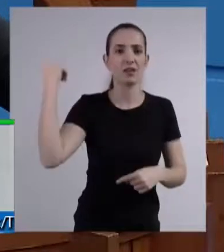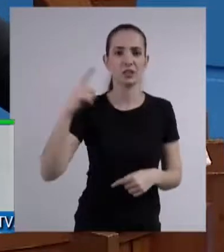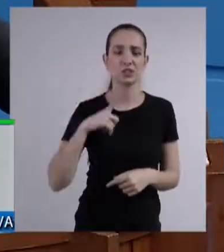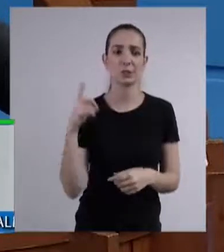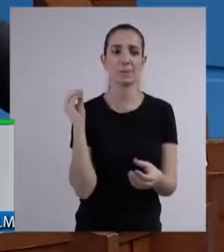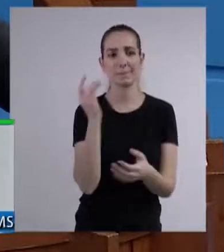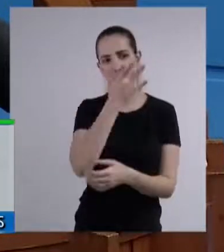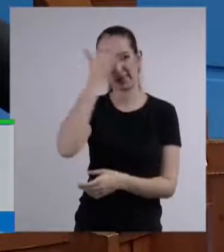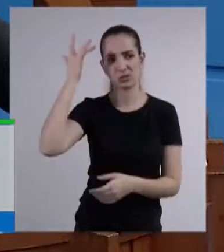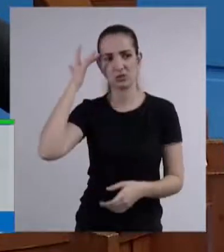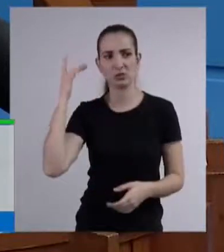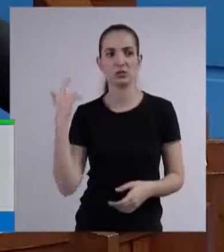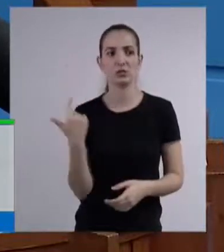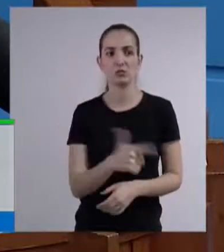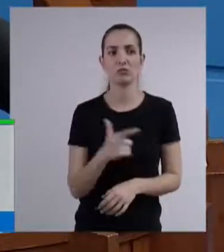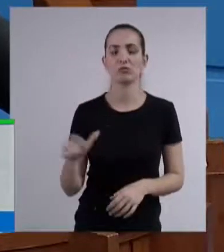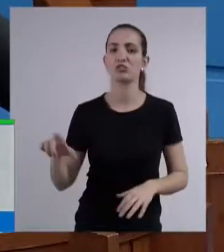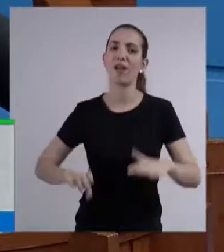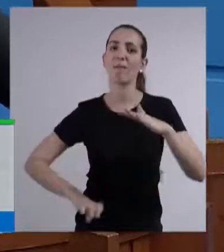Brasil.